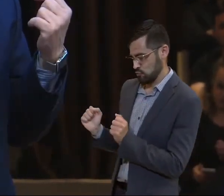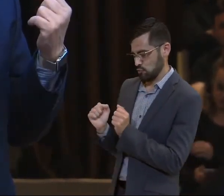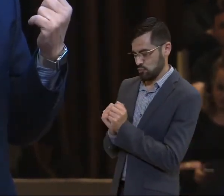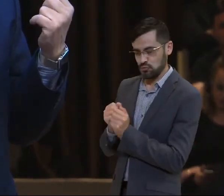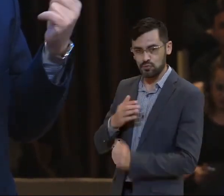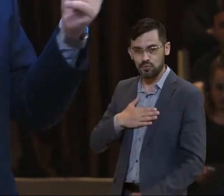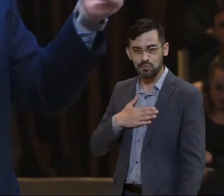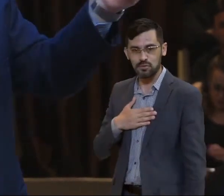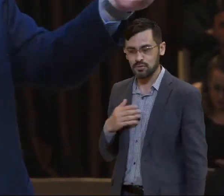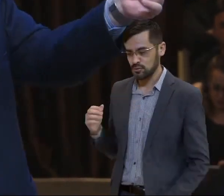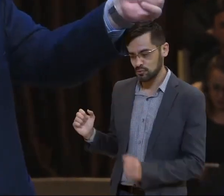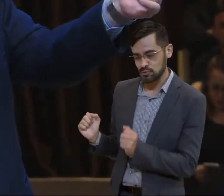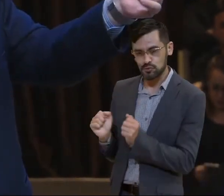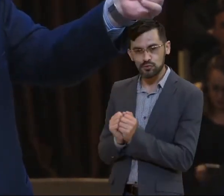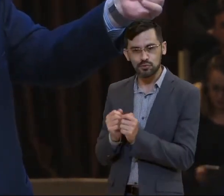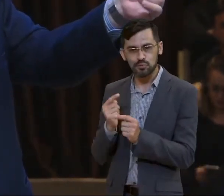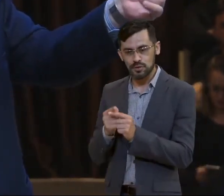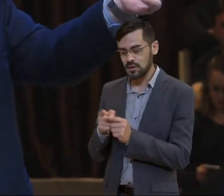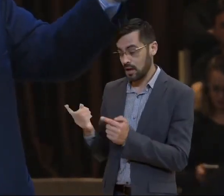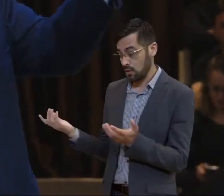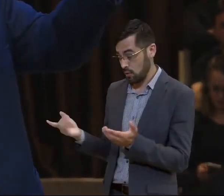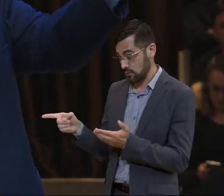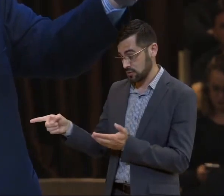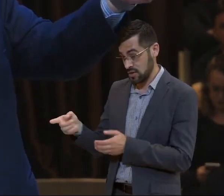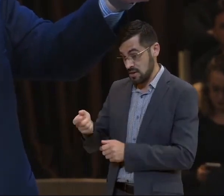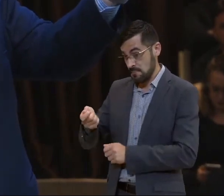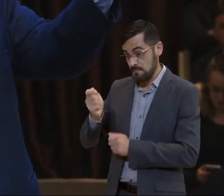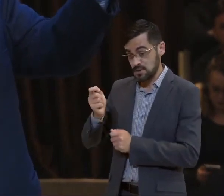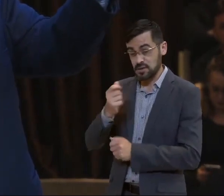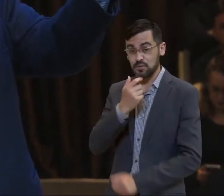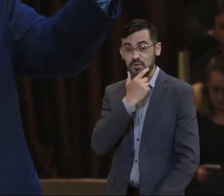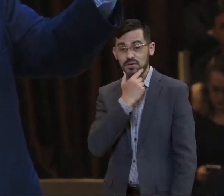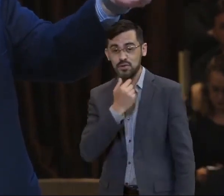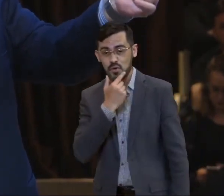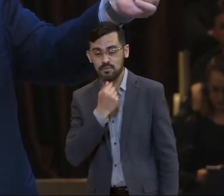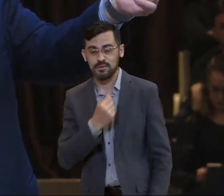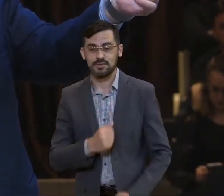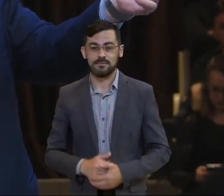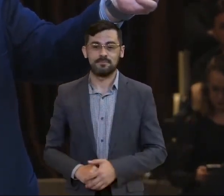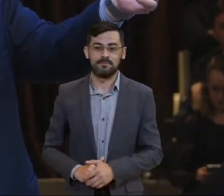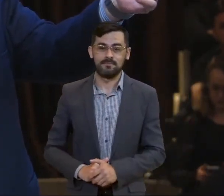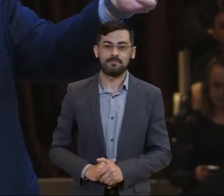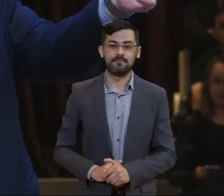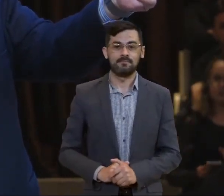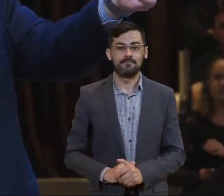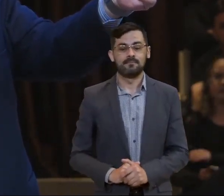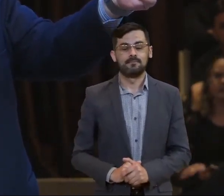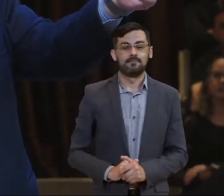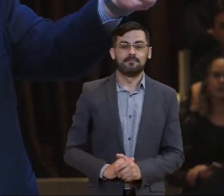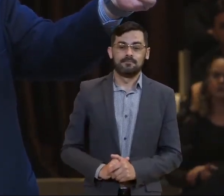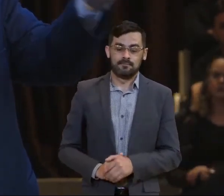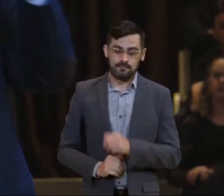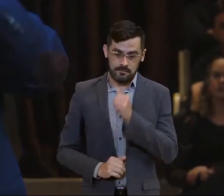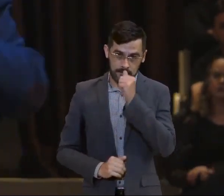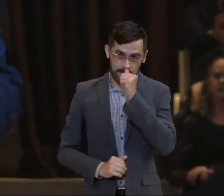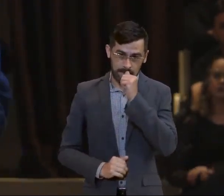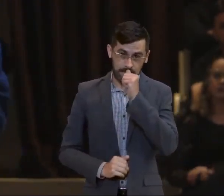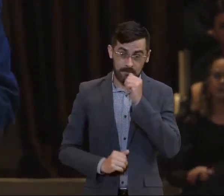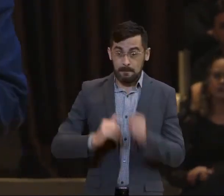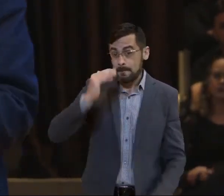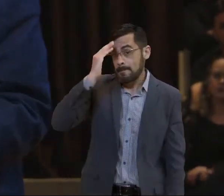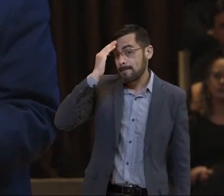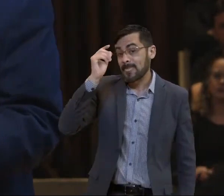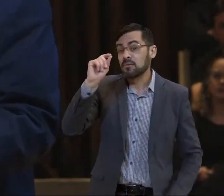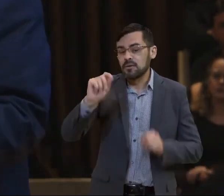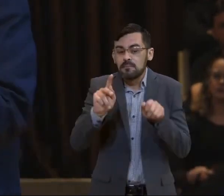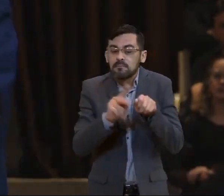comigo, porque eu vou fazer você pescador de homens. Sabe o que eu acho que Pedro